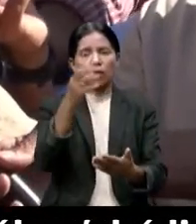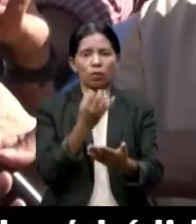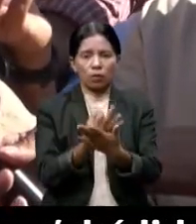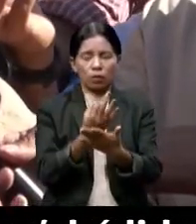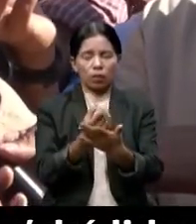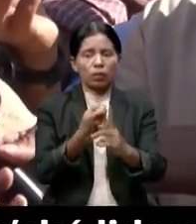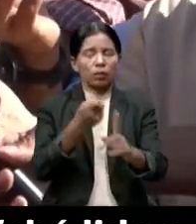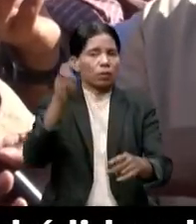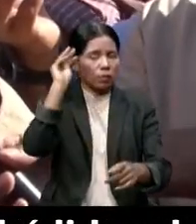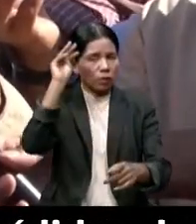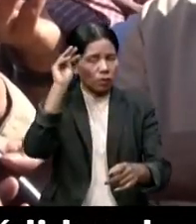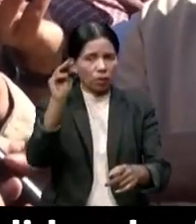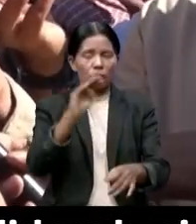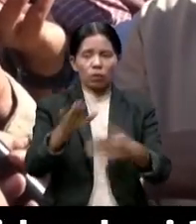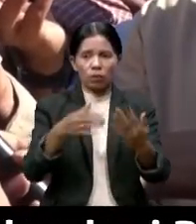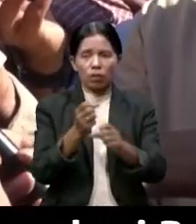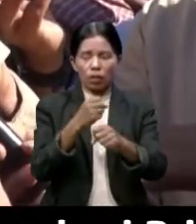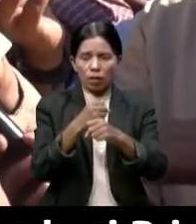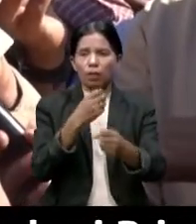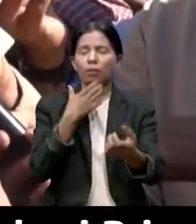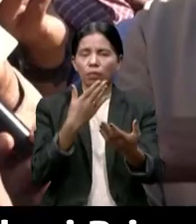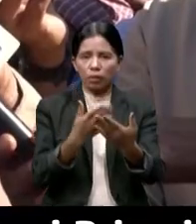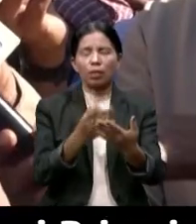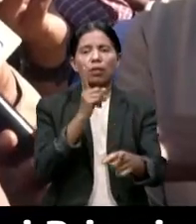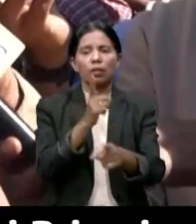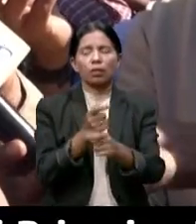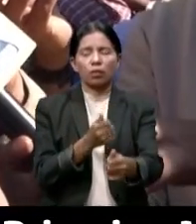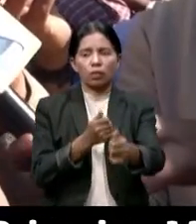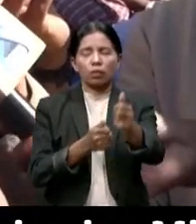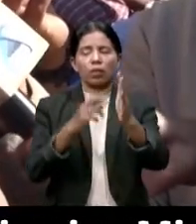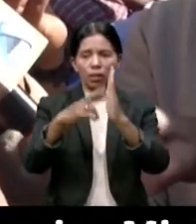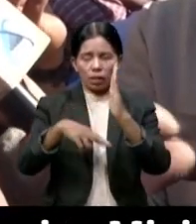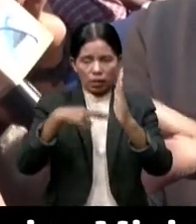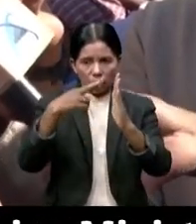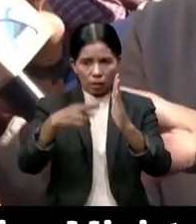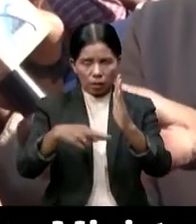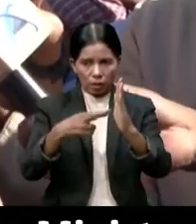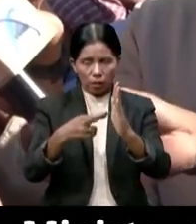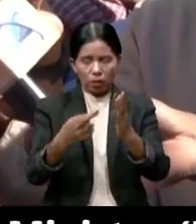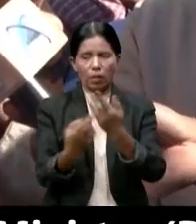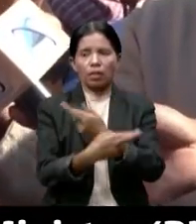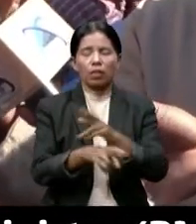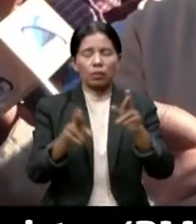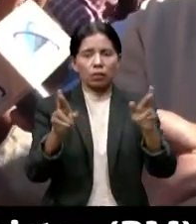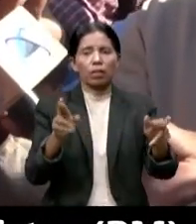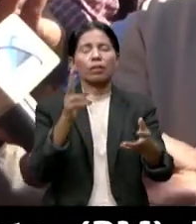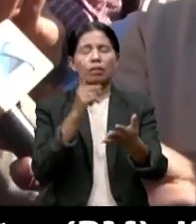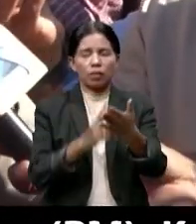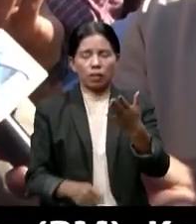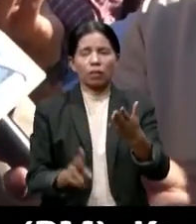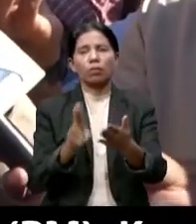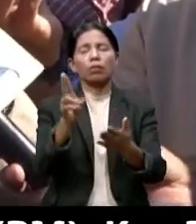ministério não é, halo, diagduni, tui regras e resultado saída, retorno